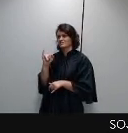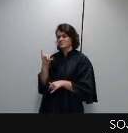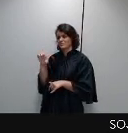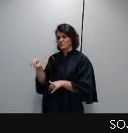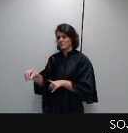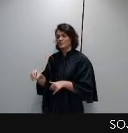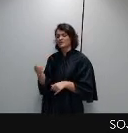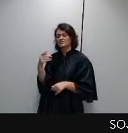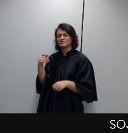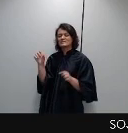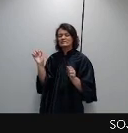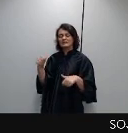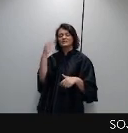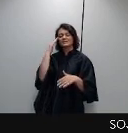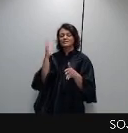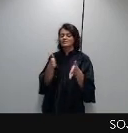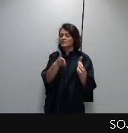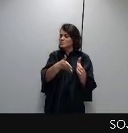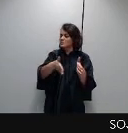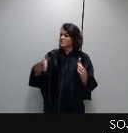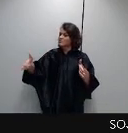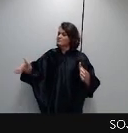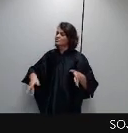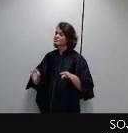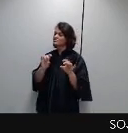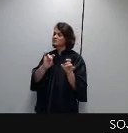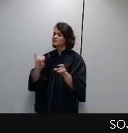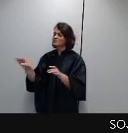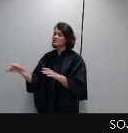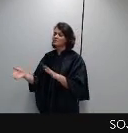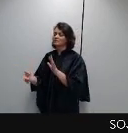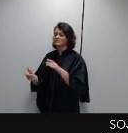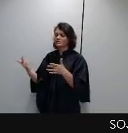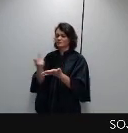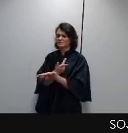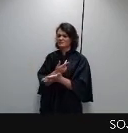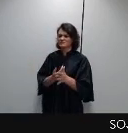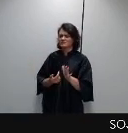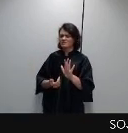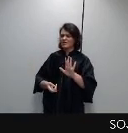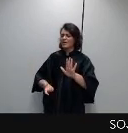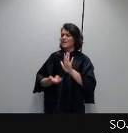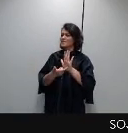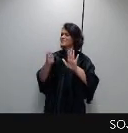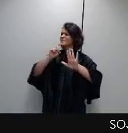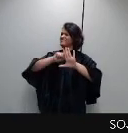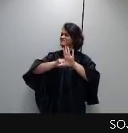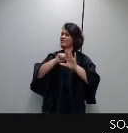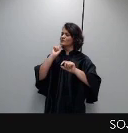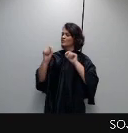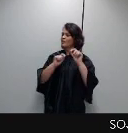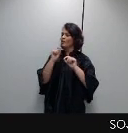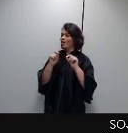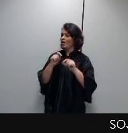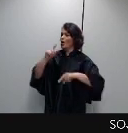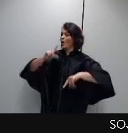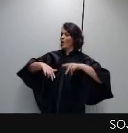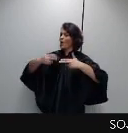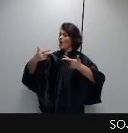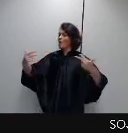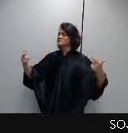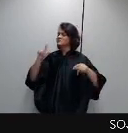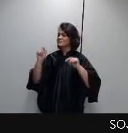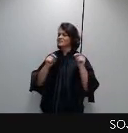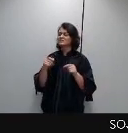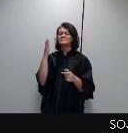das coisas nesse caso Qual é a metáfora das coisas respondo que a metáfora da coisa é saber por Qual razão